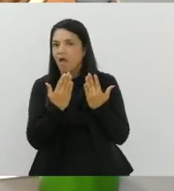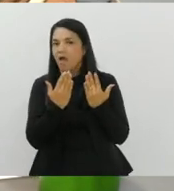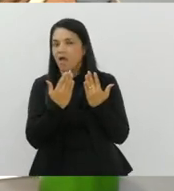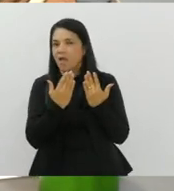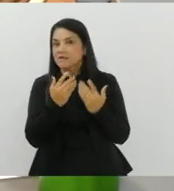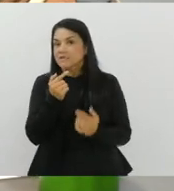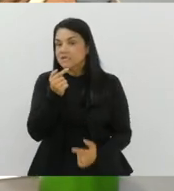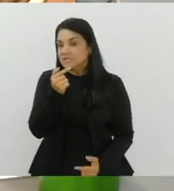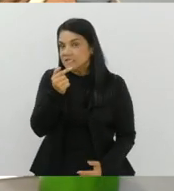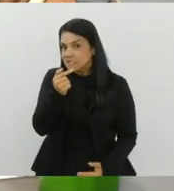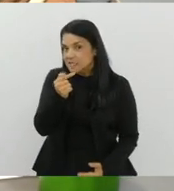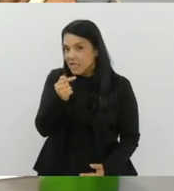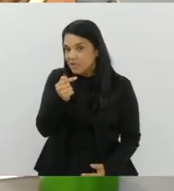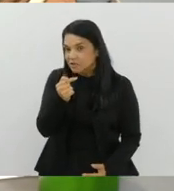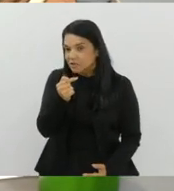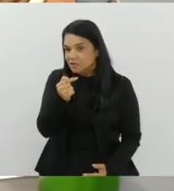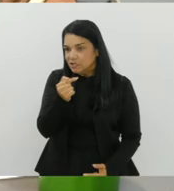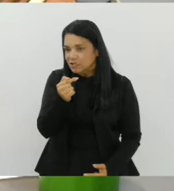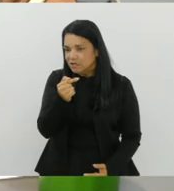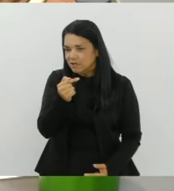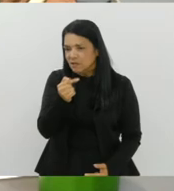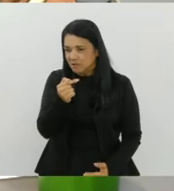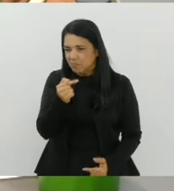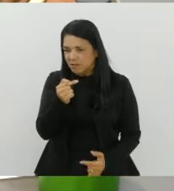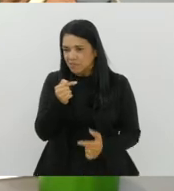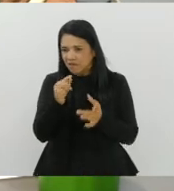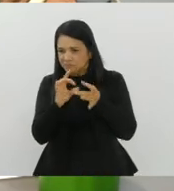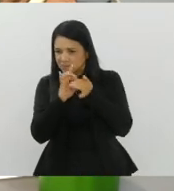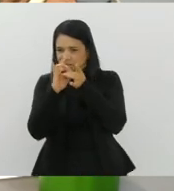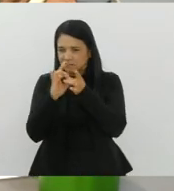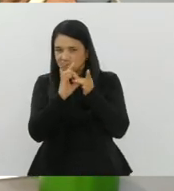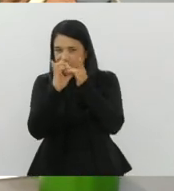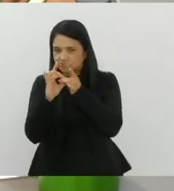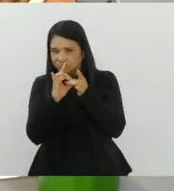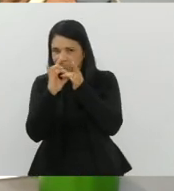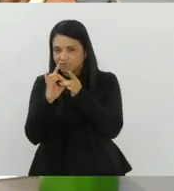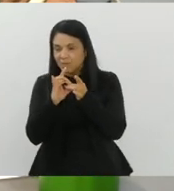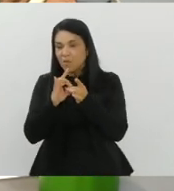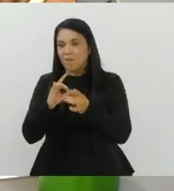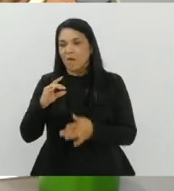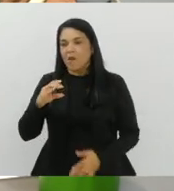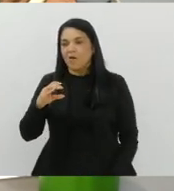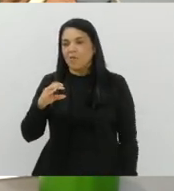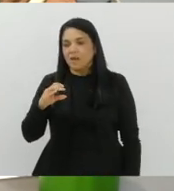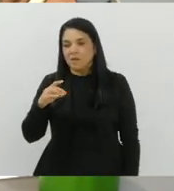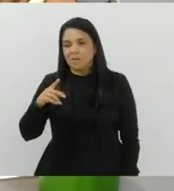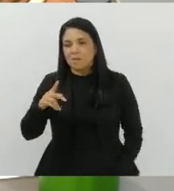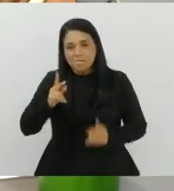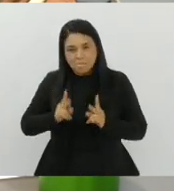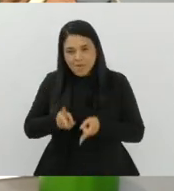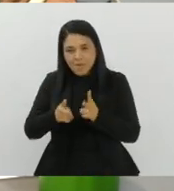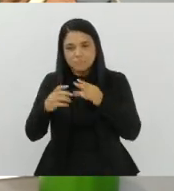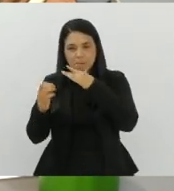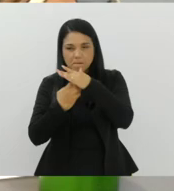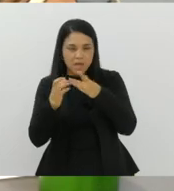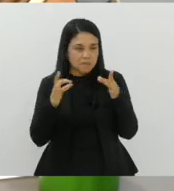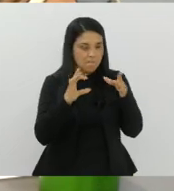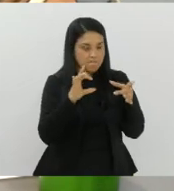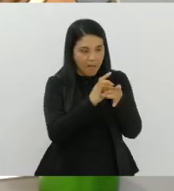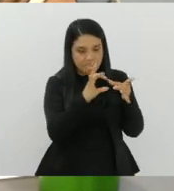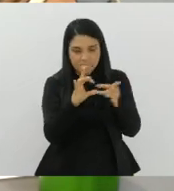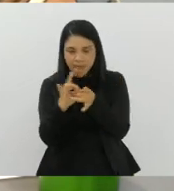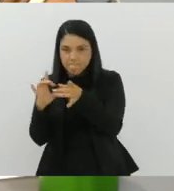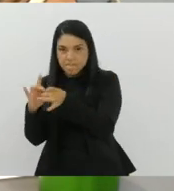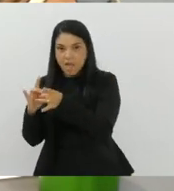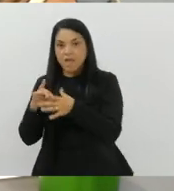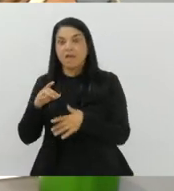7 irmãs na saúde formando um verdadeiro oligopólio. Dentro dessas 7 irmãs, nós temos a Reddor, que,